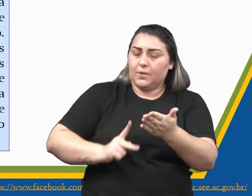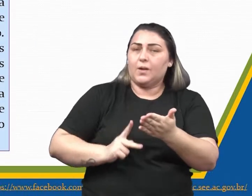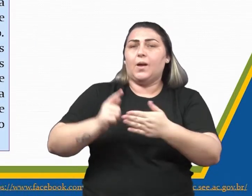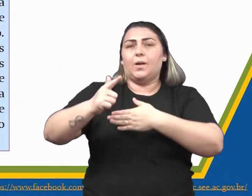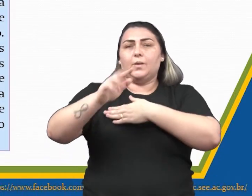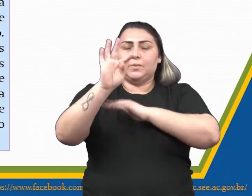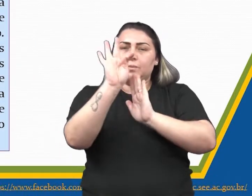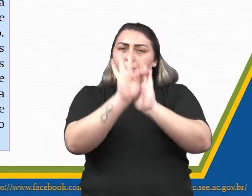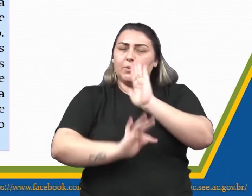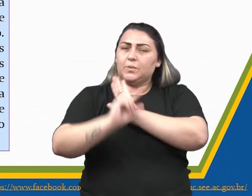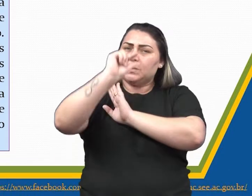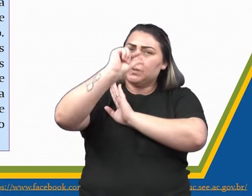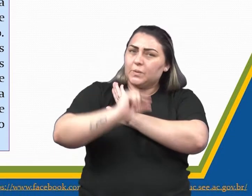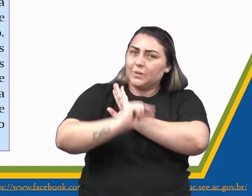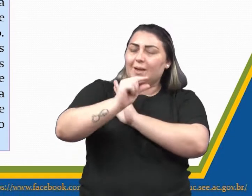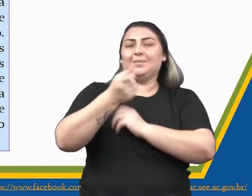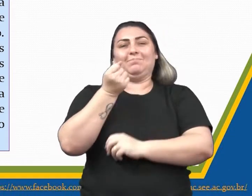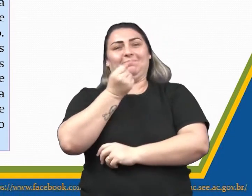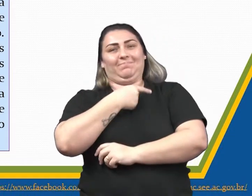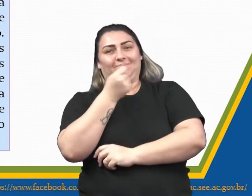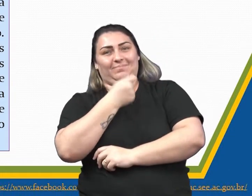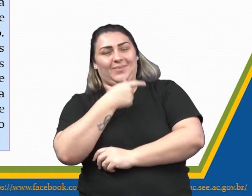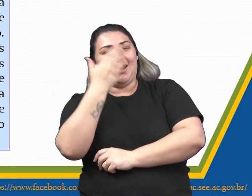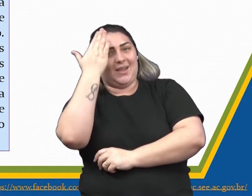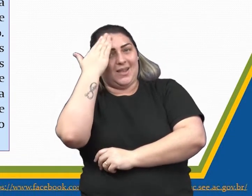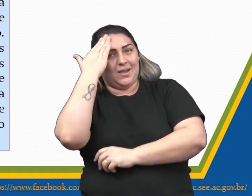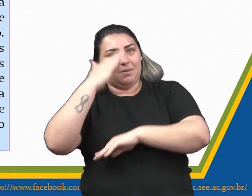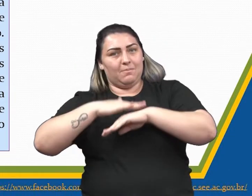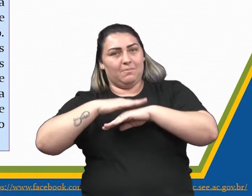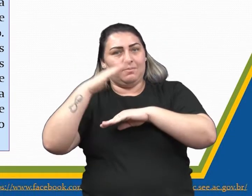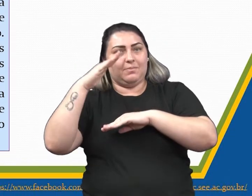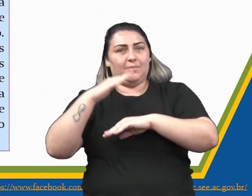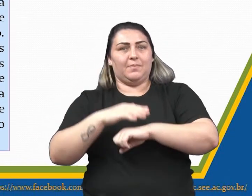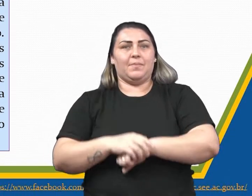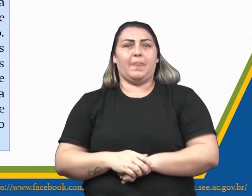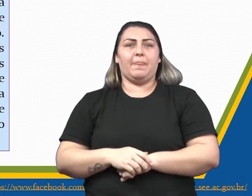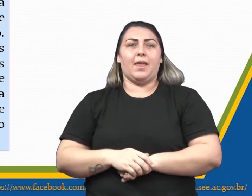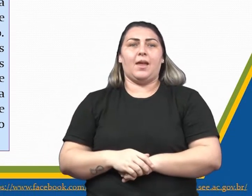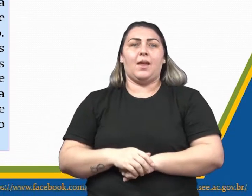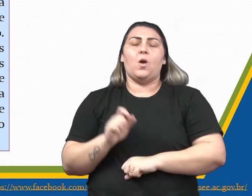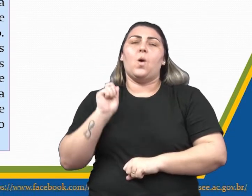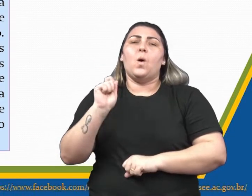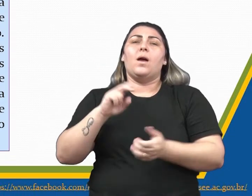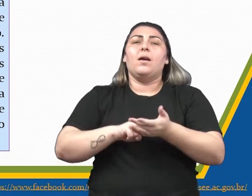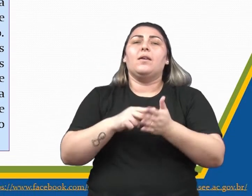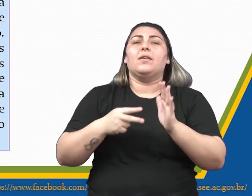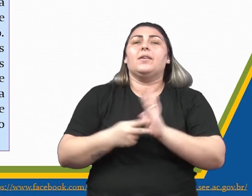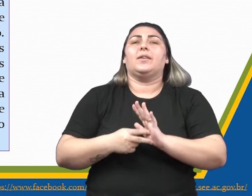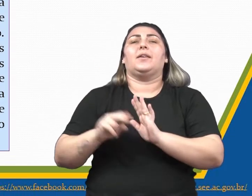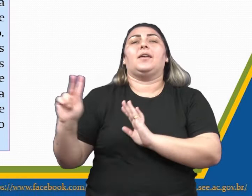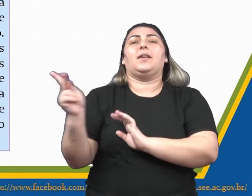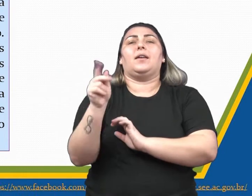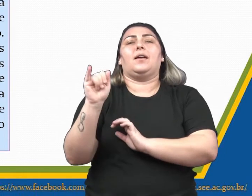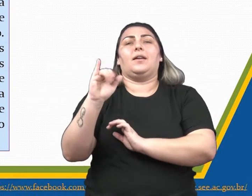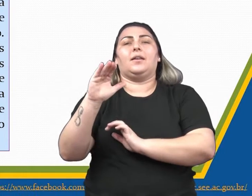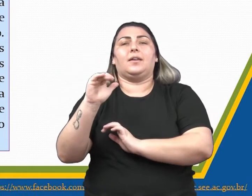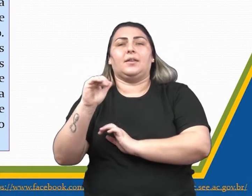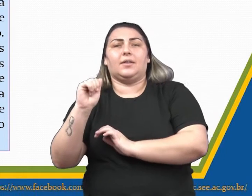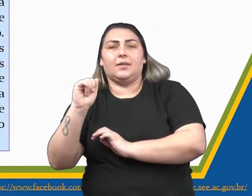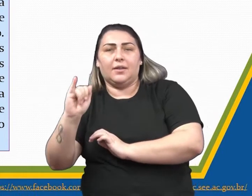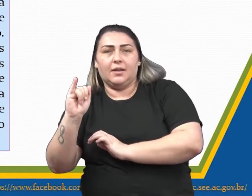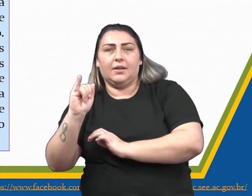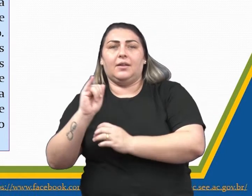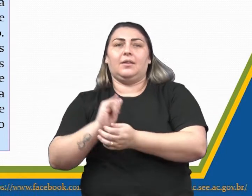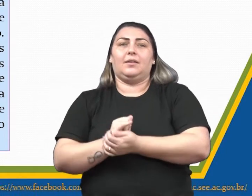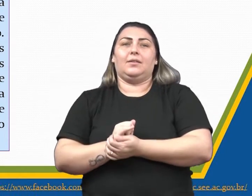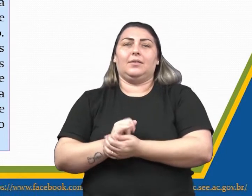curtos e com uso de humor. Vamos saber mais sobre eles? O que significa haikai? O haikai, também chamado de haiku